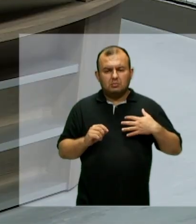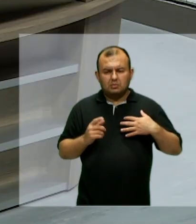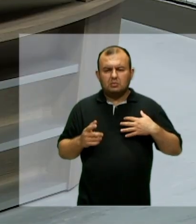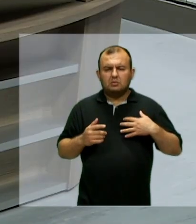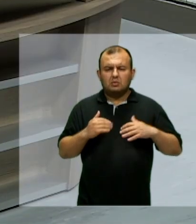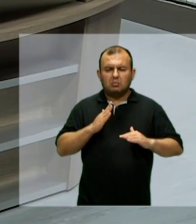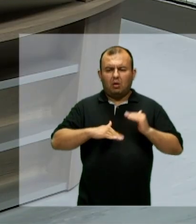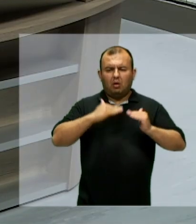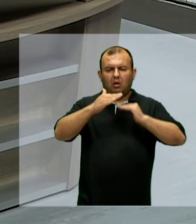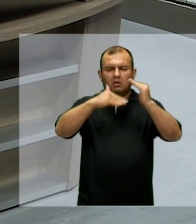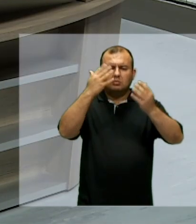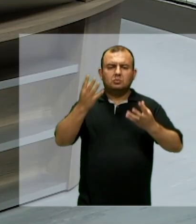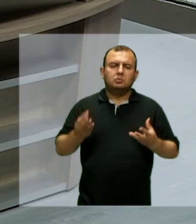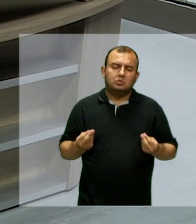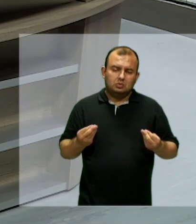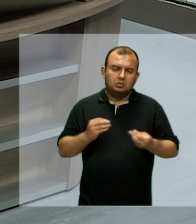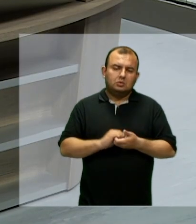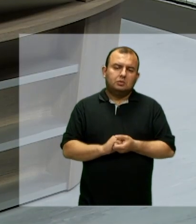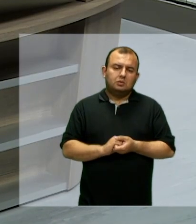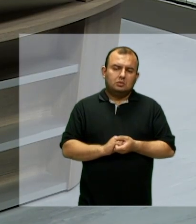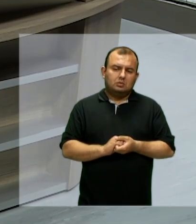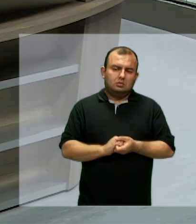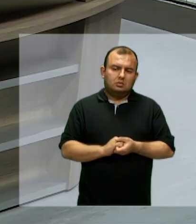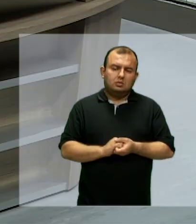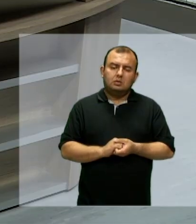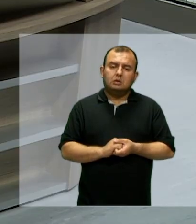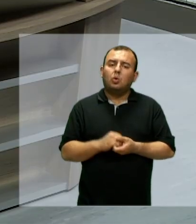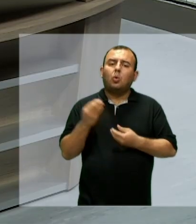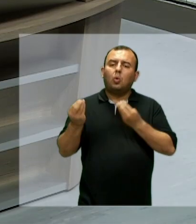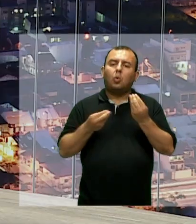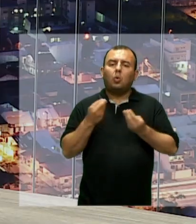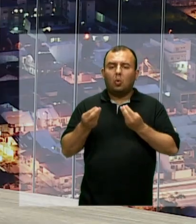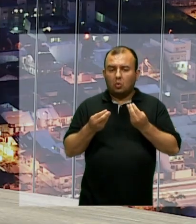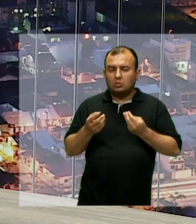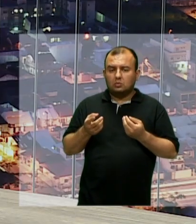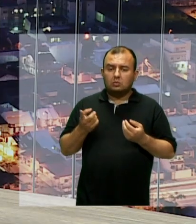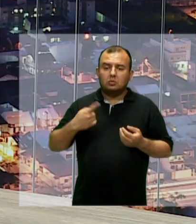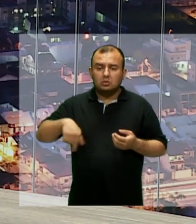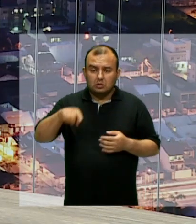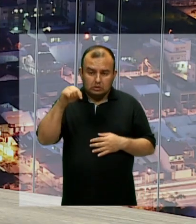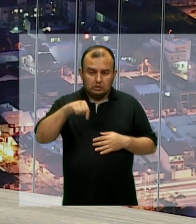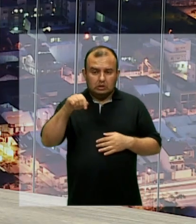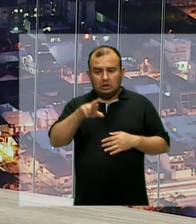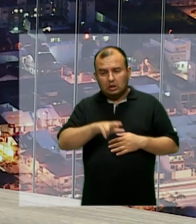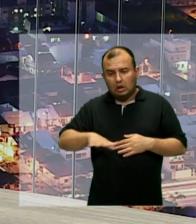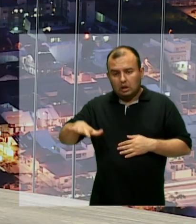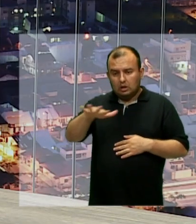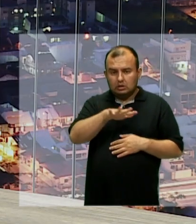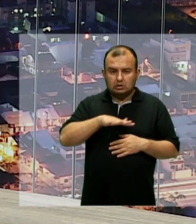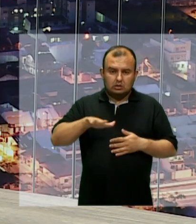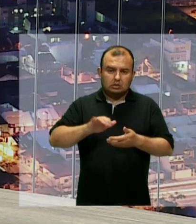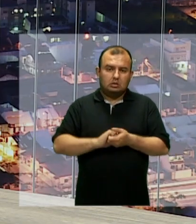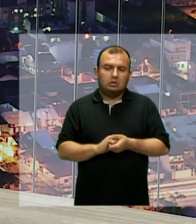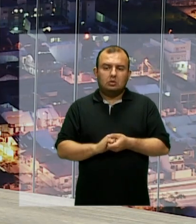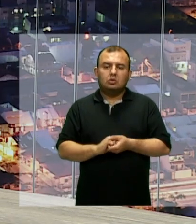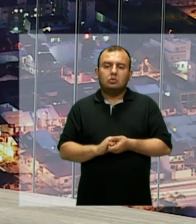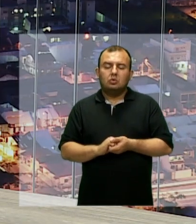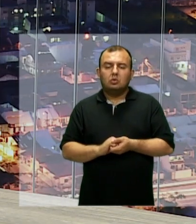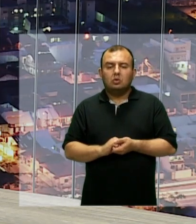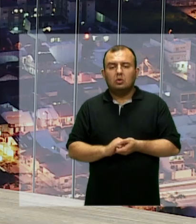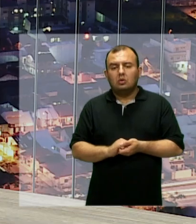evoluiu bastante. E como é que nós estamos aqui na nossa região, seja